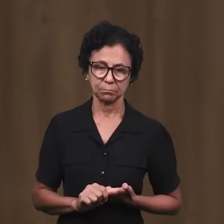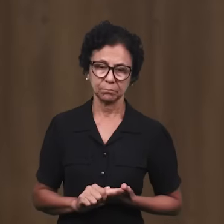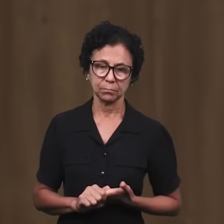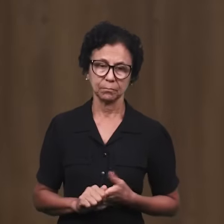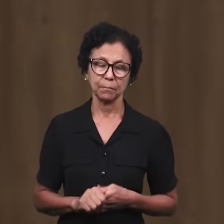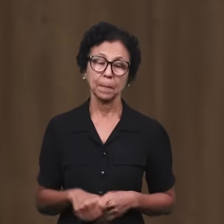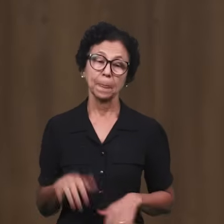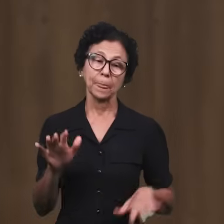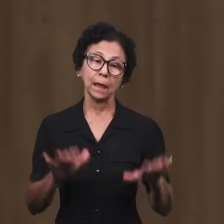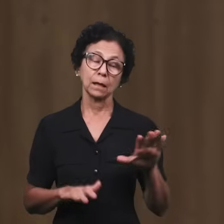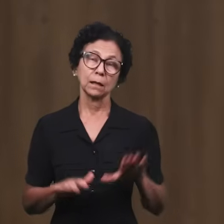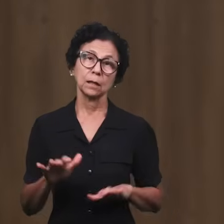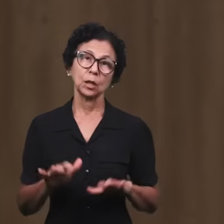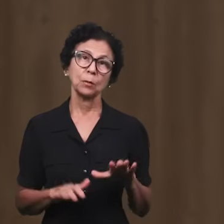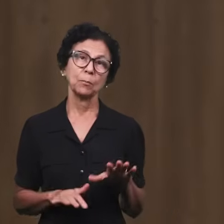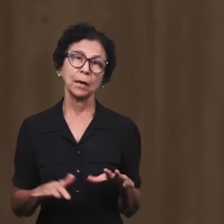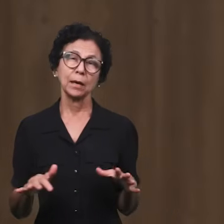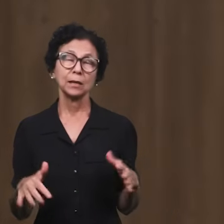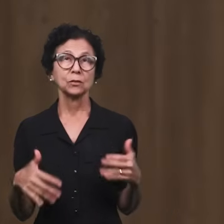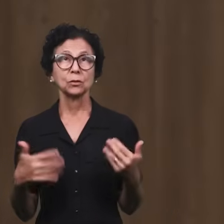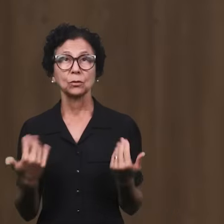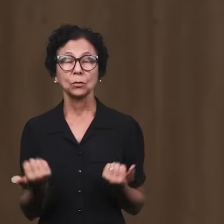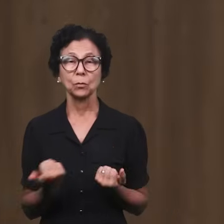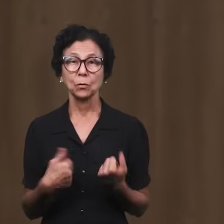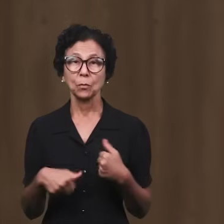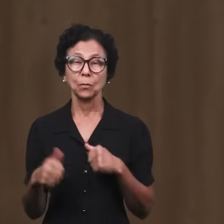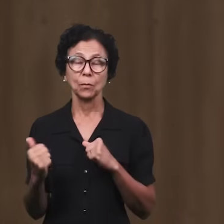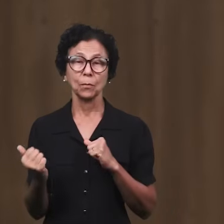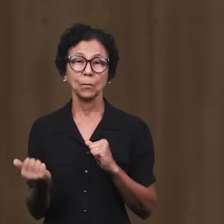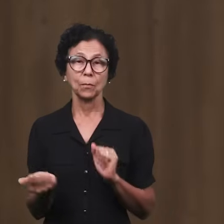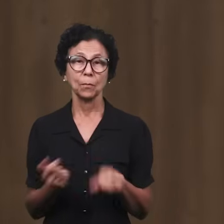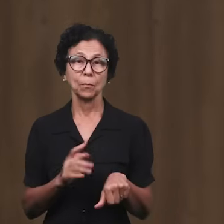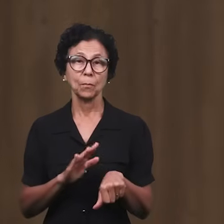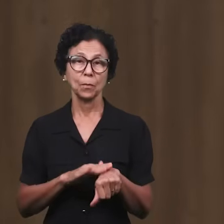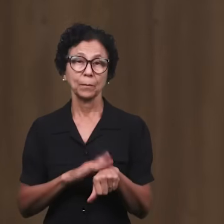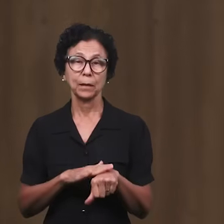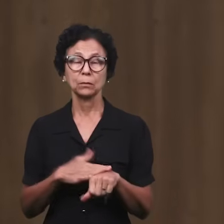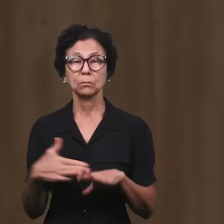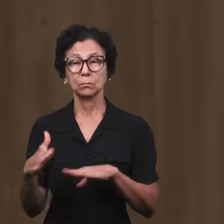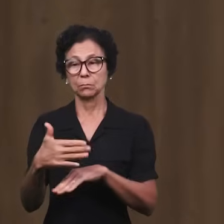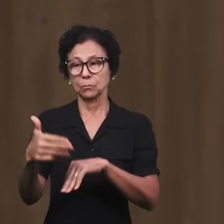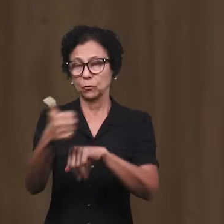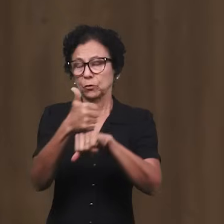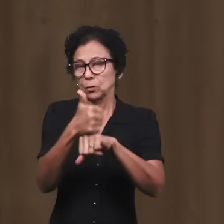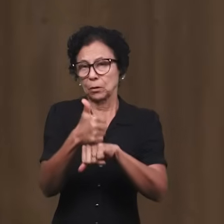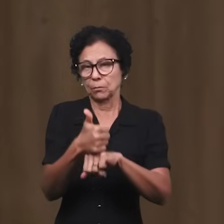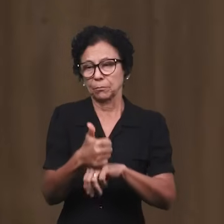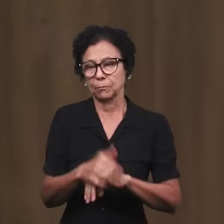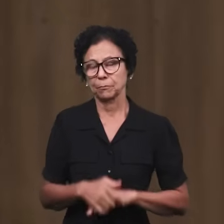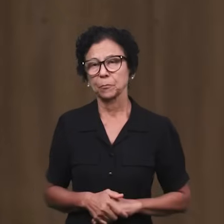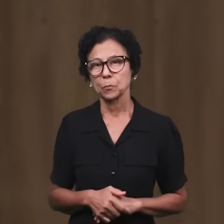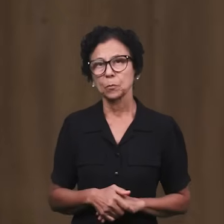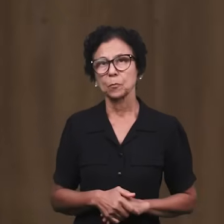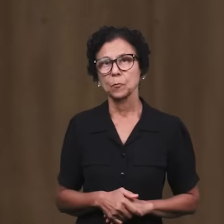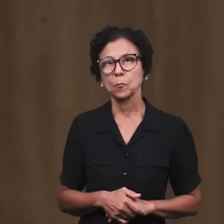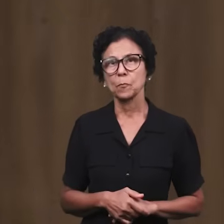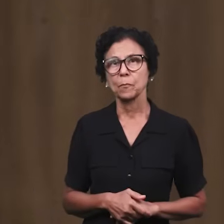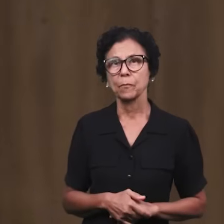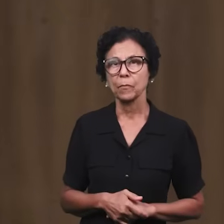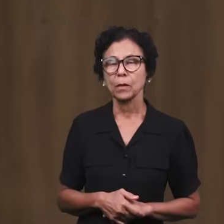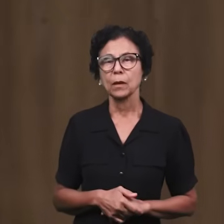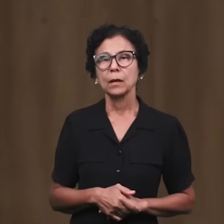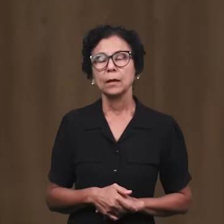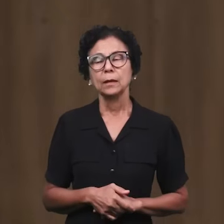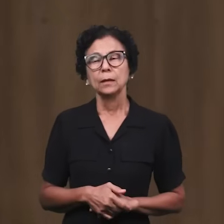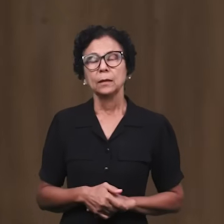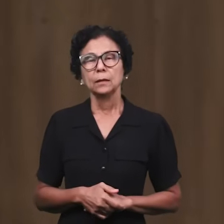depende muito do seu momento profissional, do momento que você está vivendo. Eu vou dar alguns exemplos, assim, e ele tocou num ponto